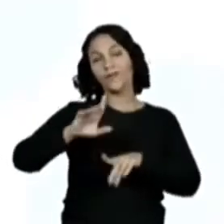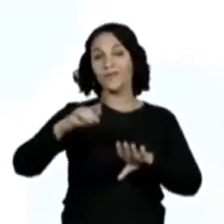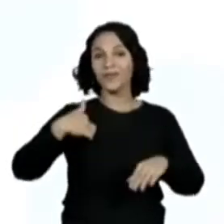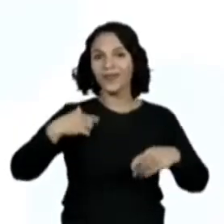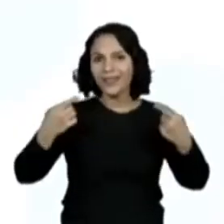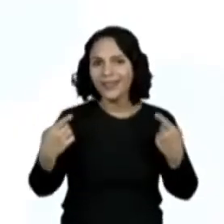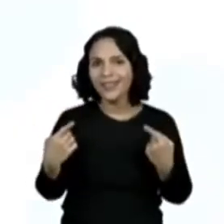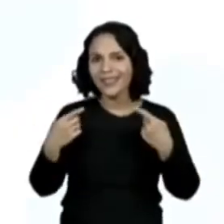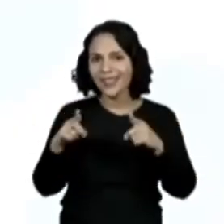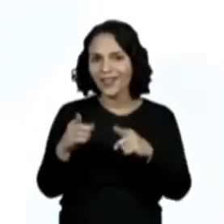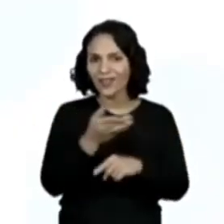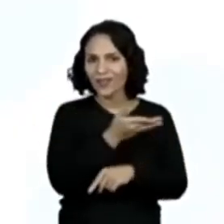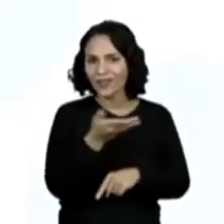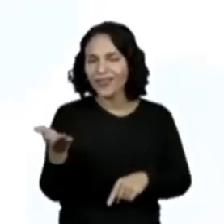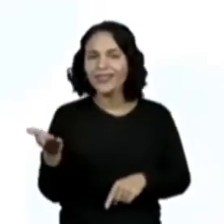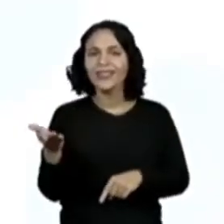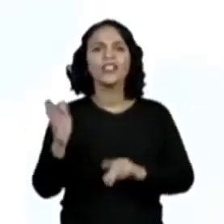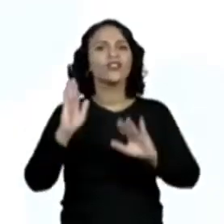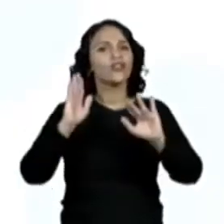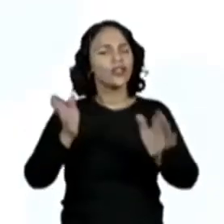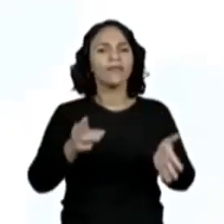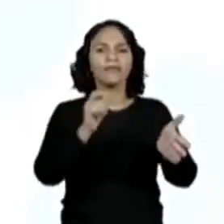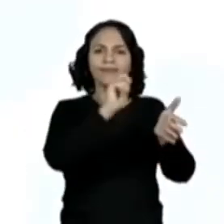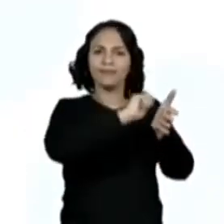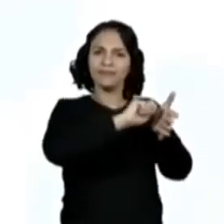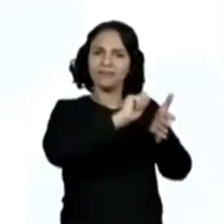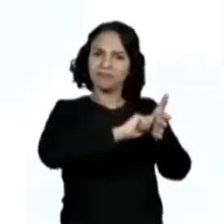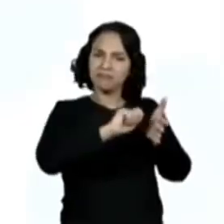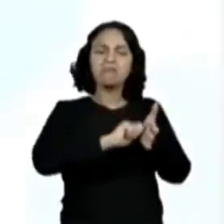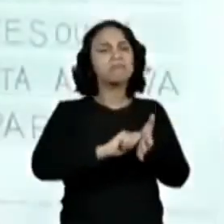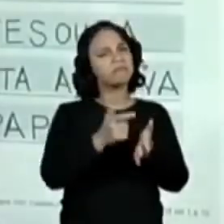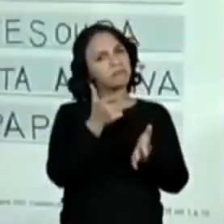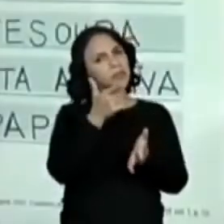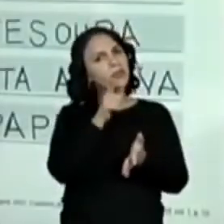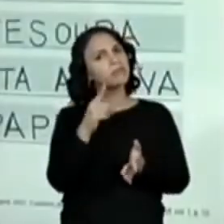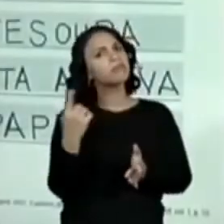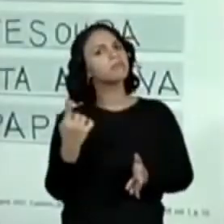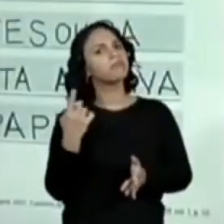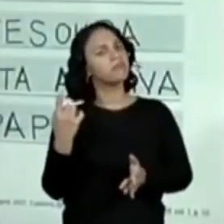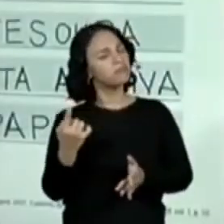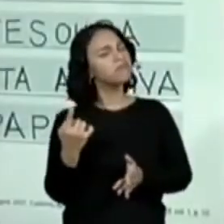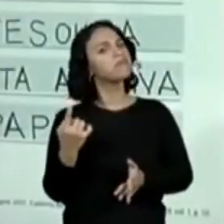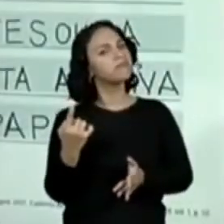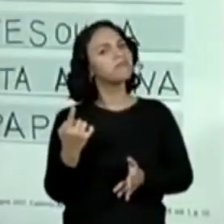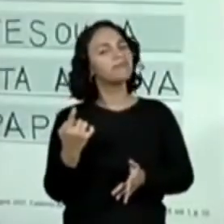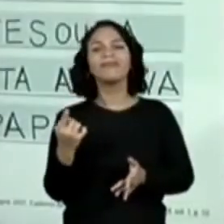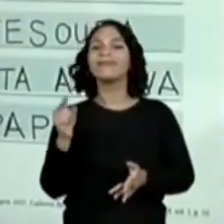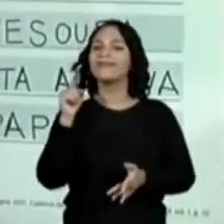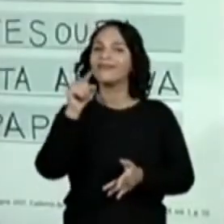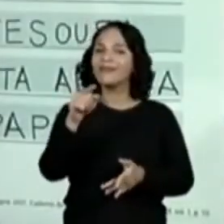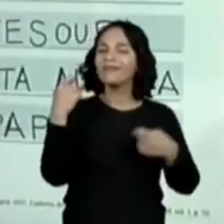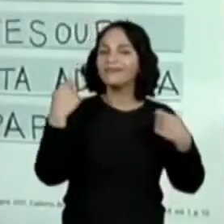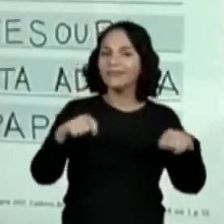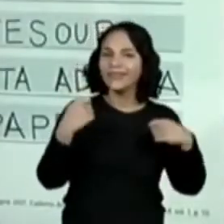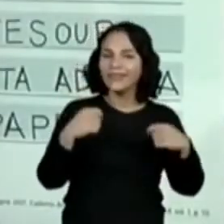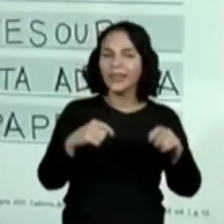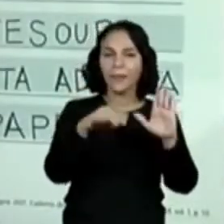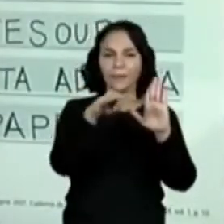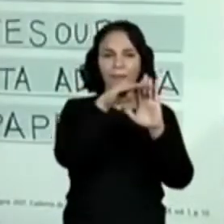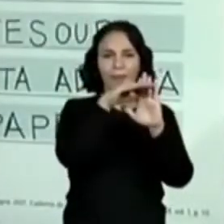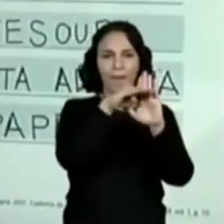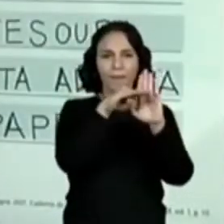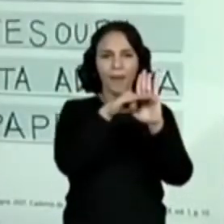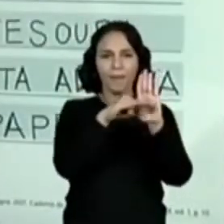desafio para você que já está escrevendo aí com mais autonomia é que você faça uma lista